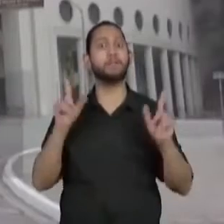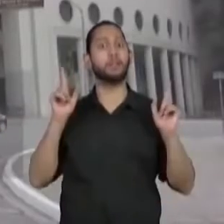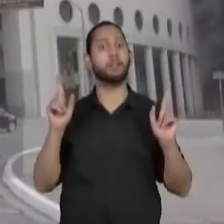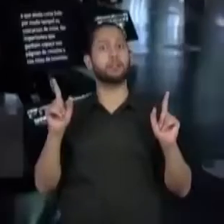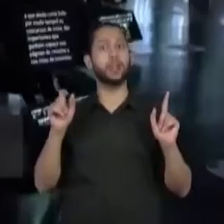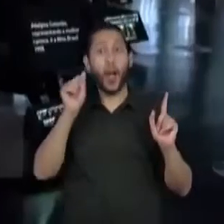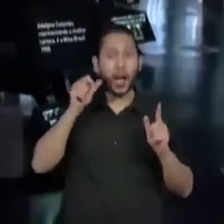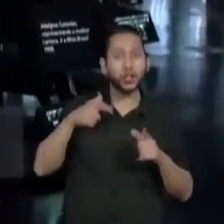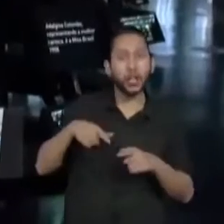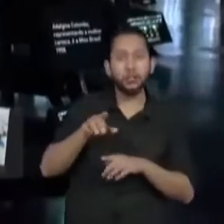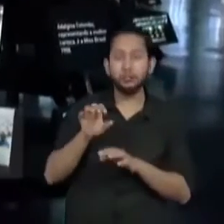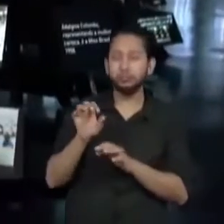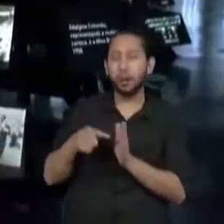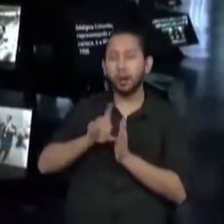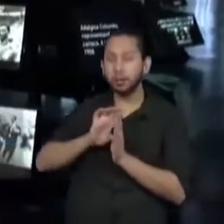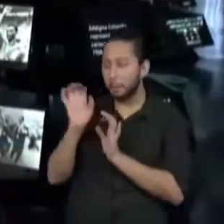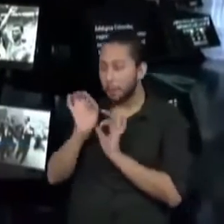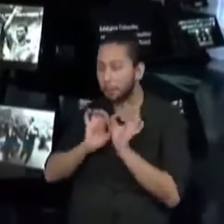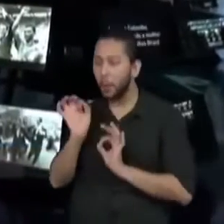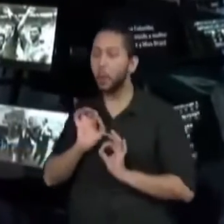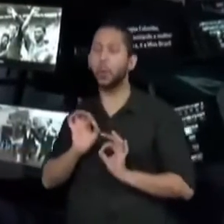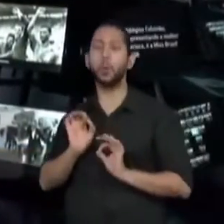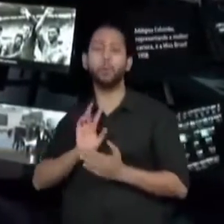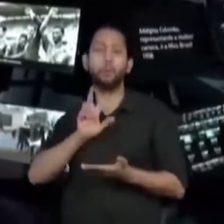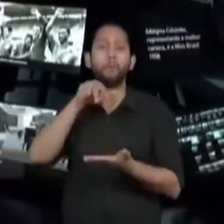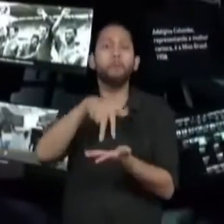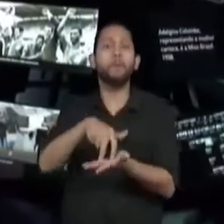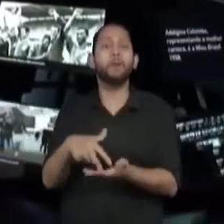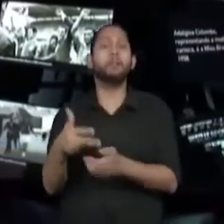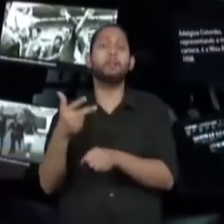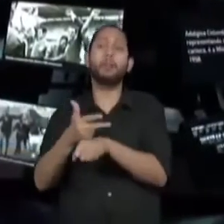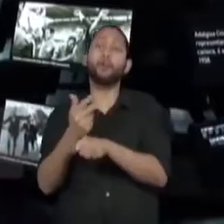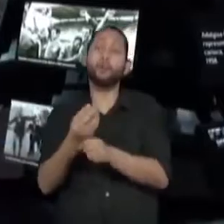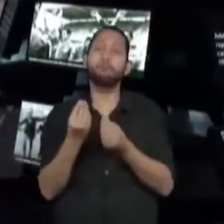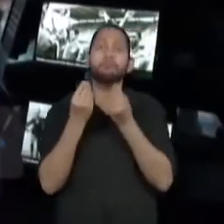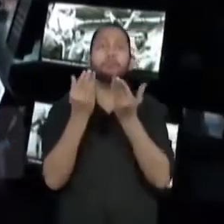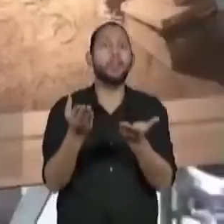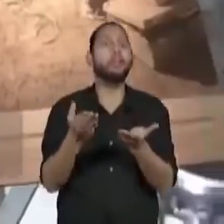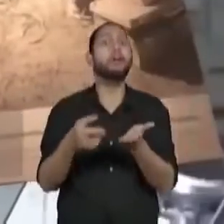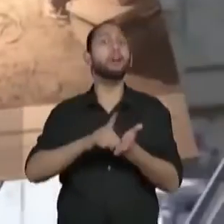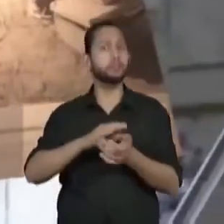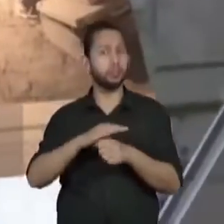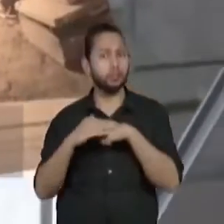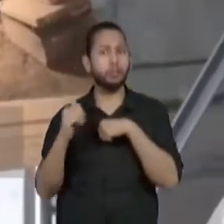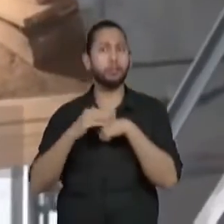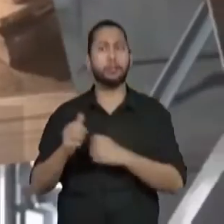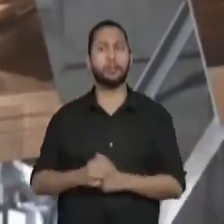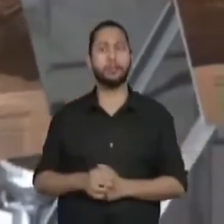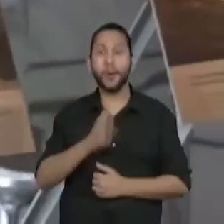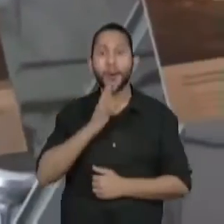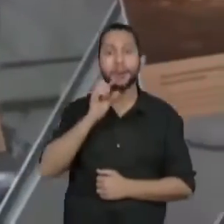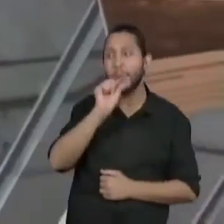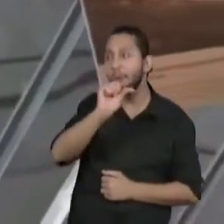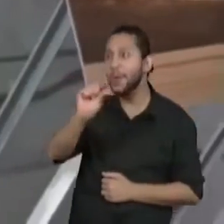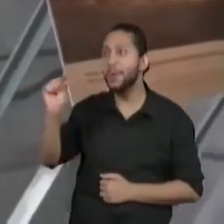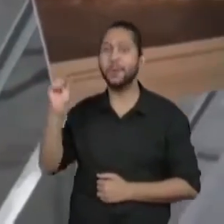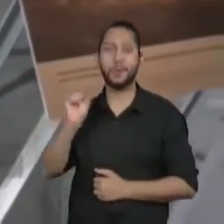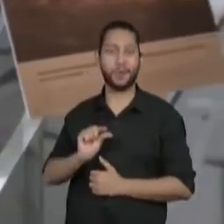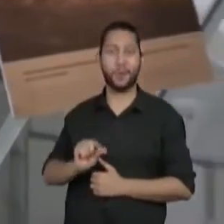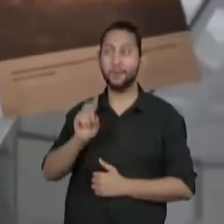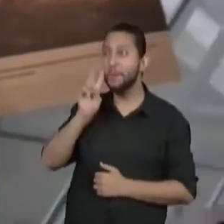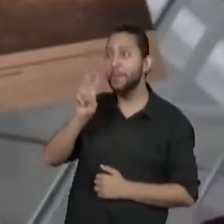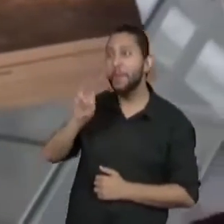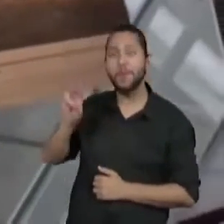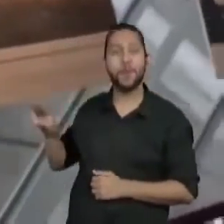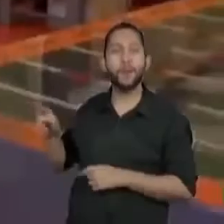foi preparada com muito carinho. Então hoje vamos conhecer um pouquinho mais, ver as